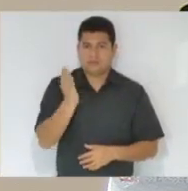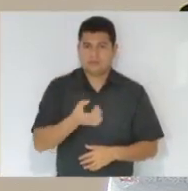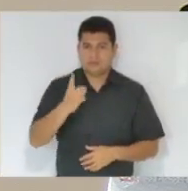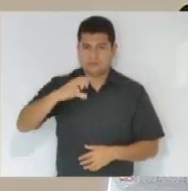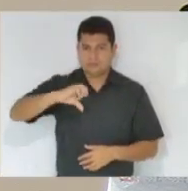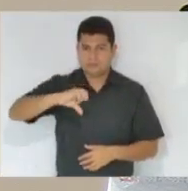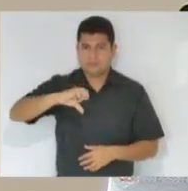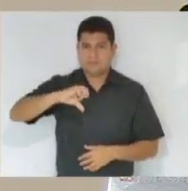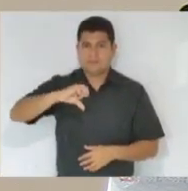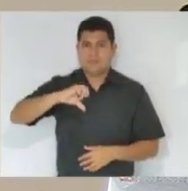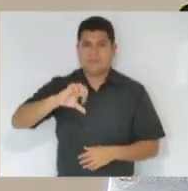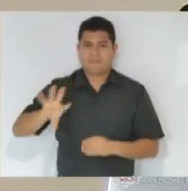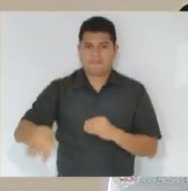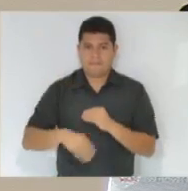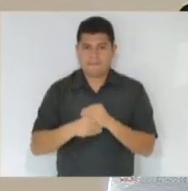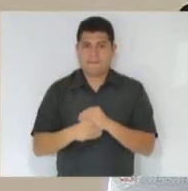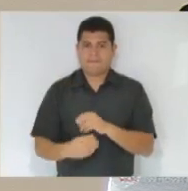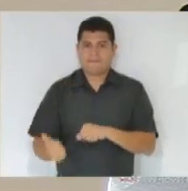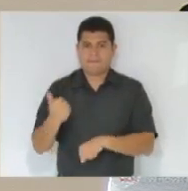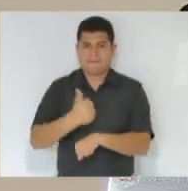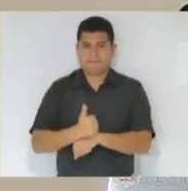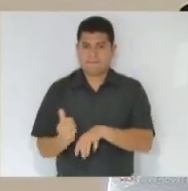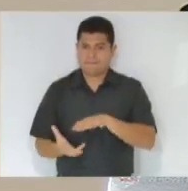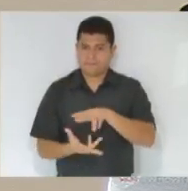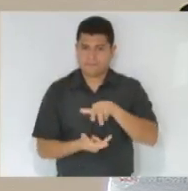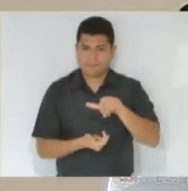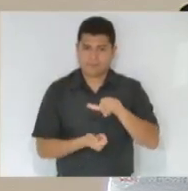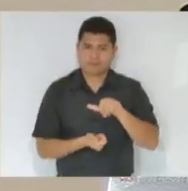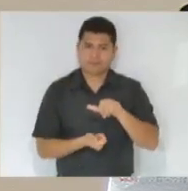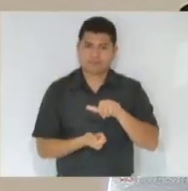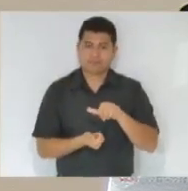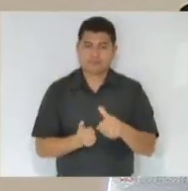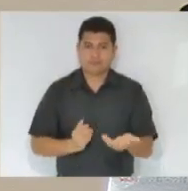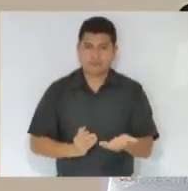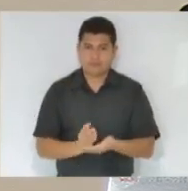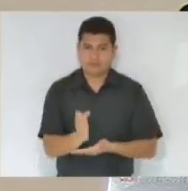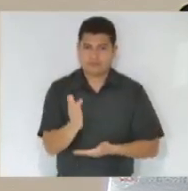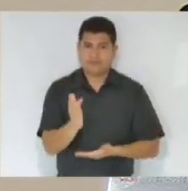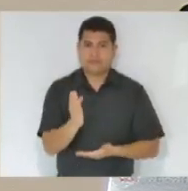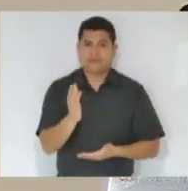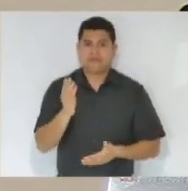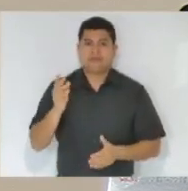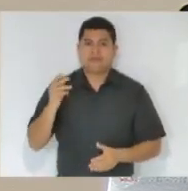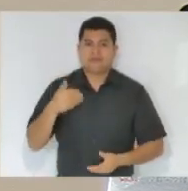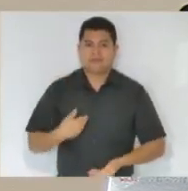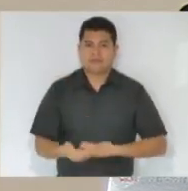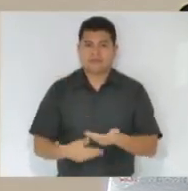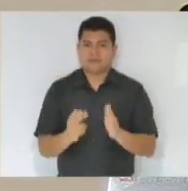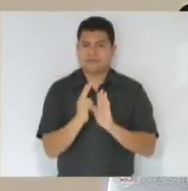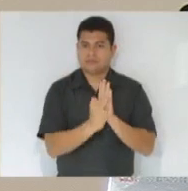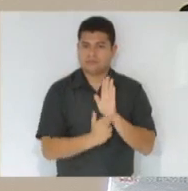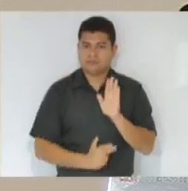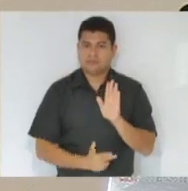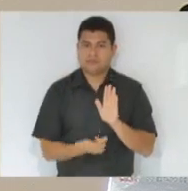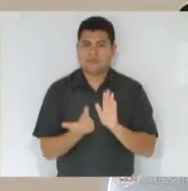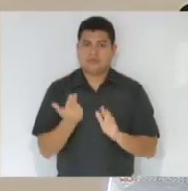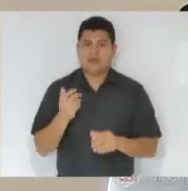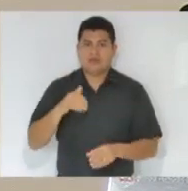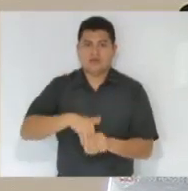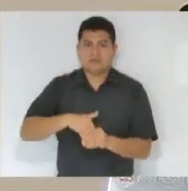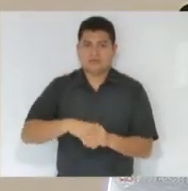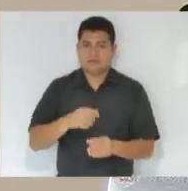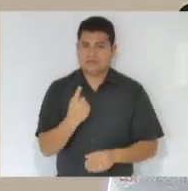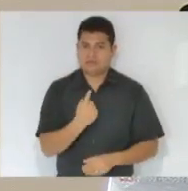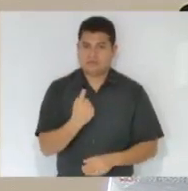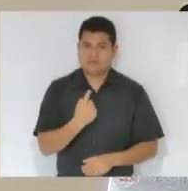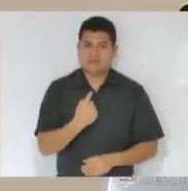006/2019, com emenda substitutiva global. Foi aprovado pelo processo nominal, em primeiro turno, o